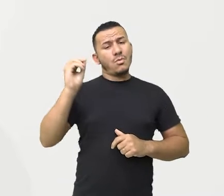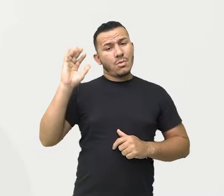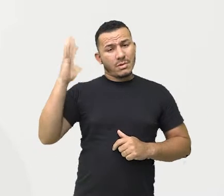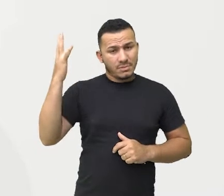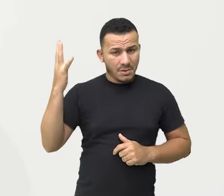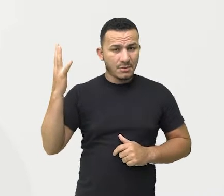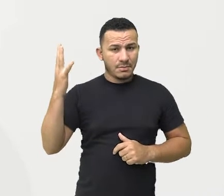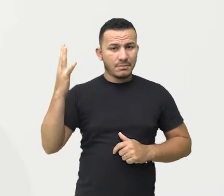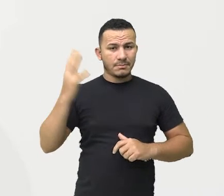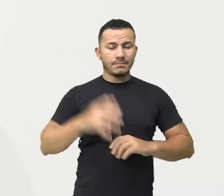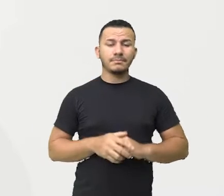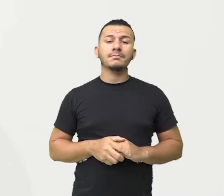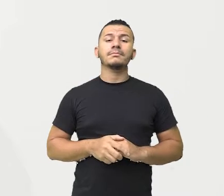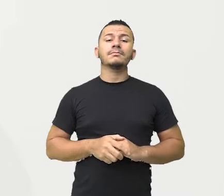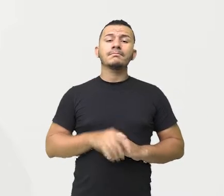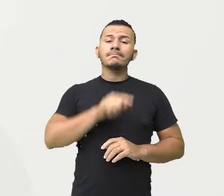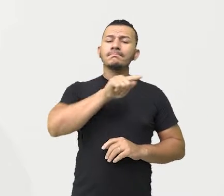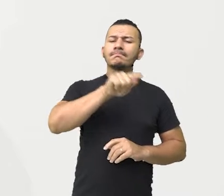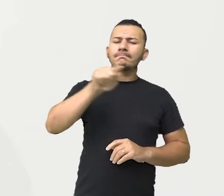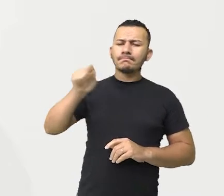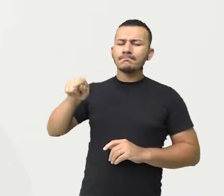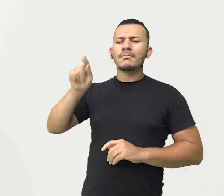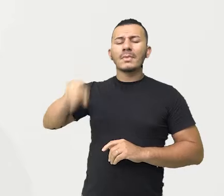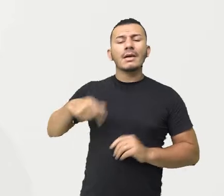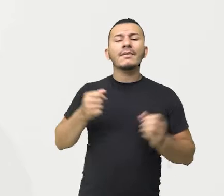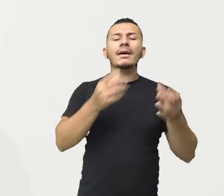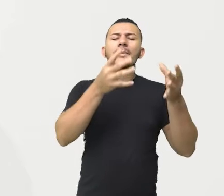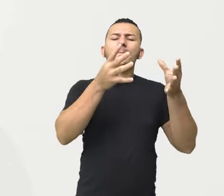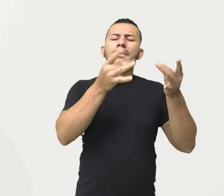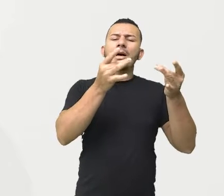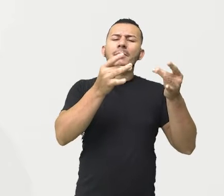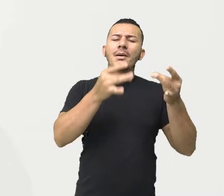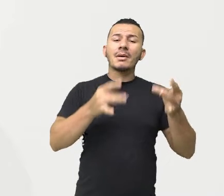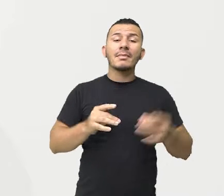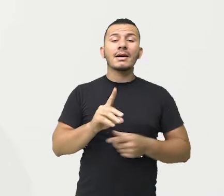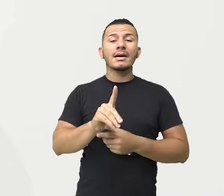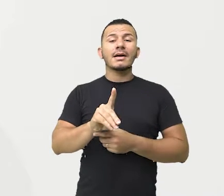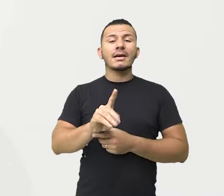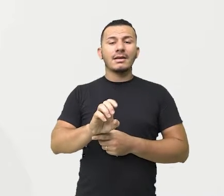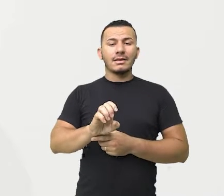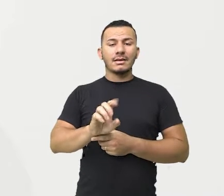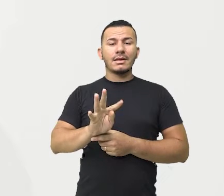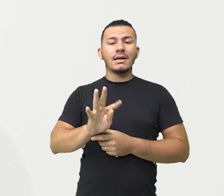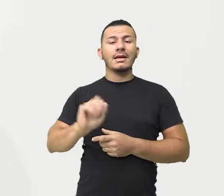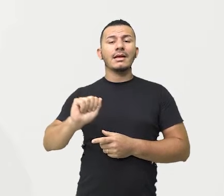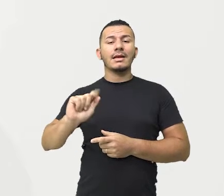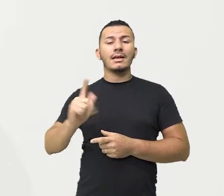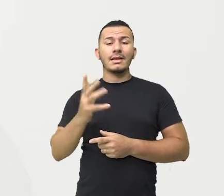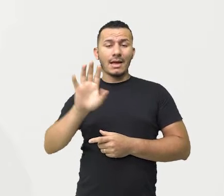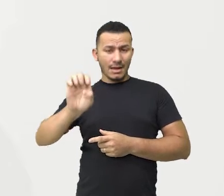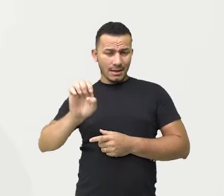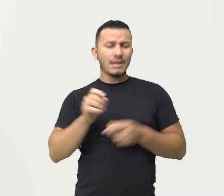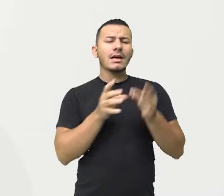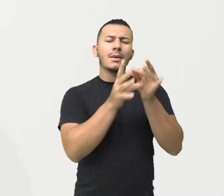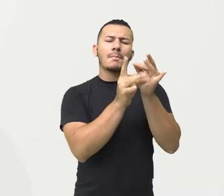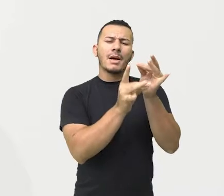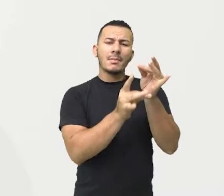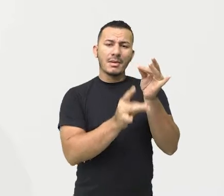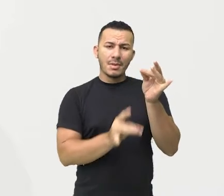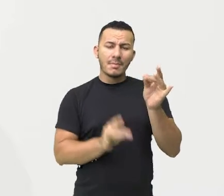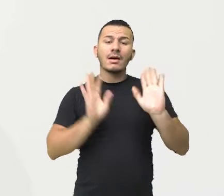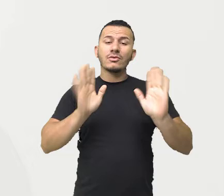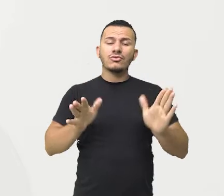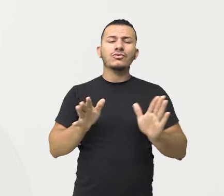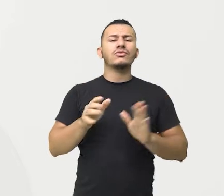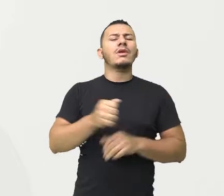situação. E isso vai ser descrito com detalhes, certo? Então, nós já estudamos em